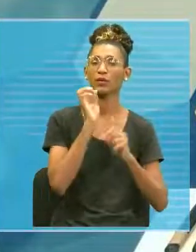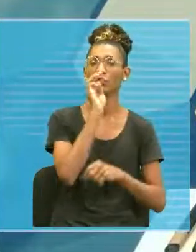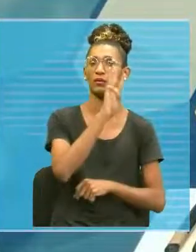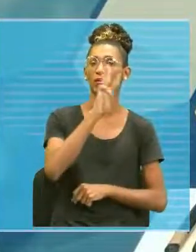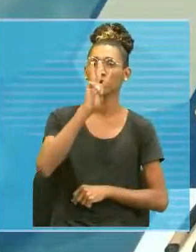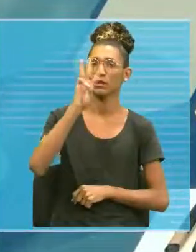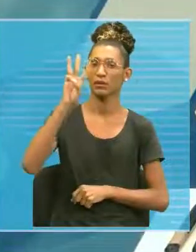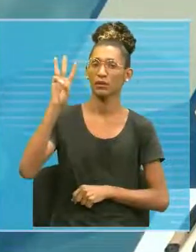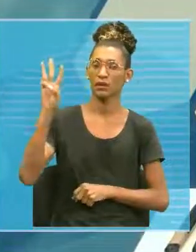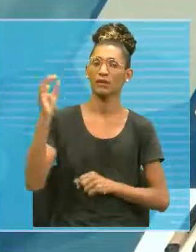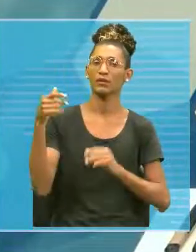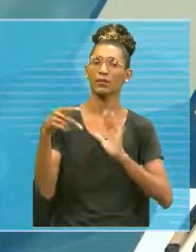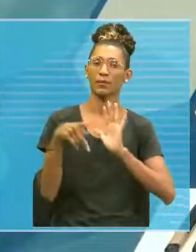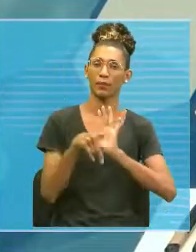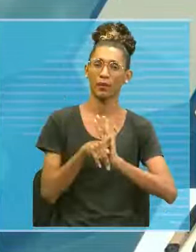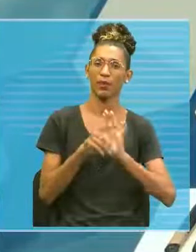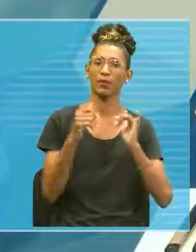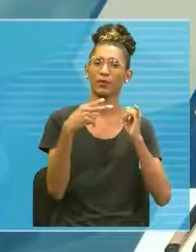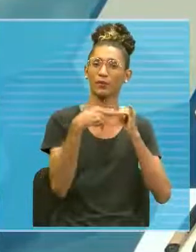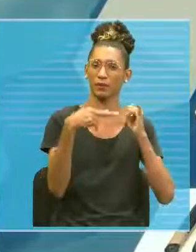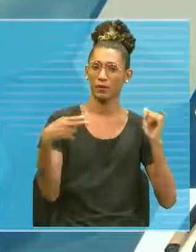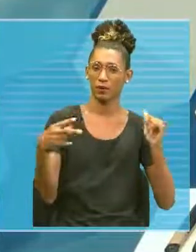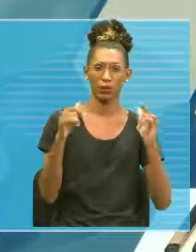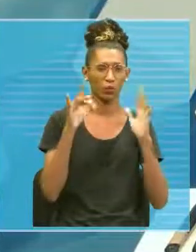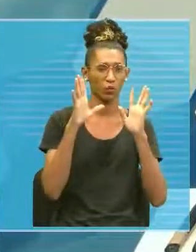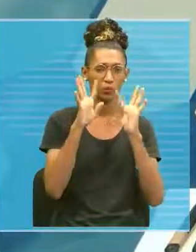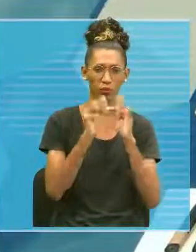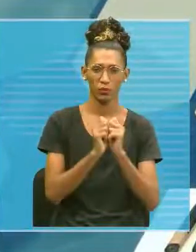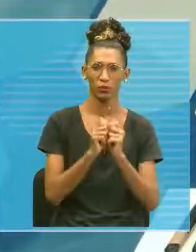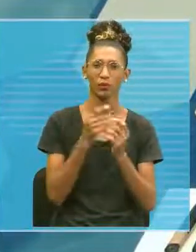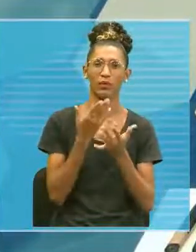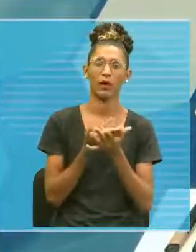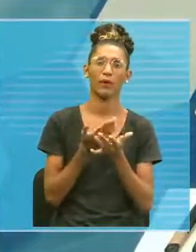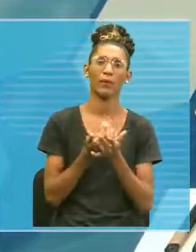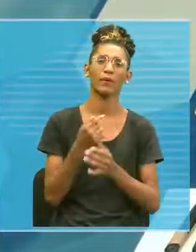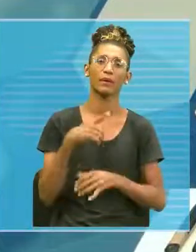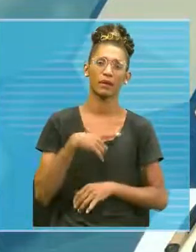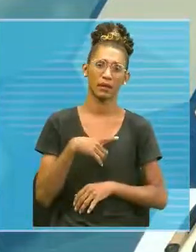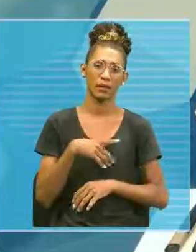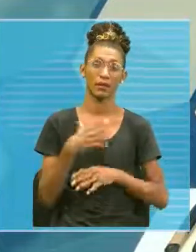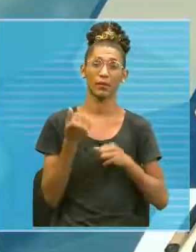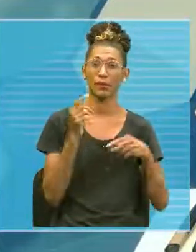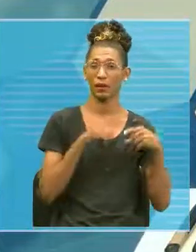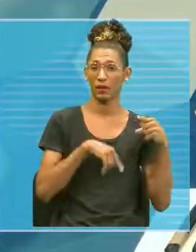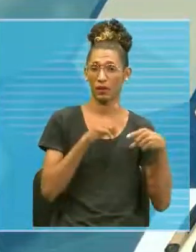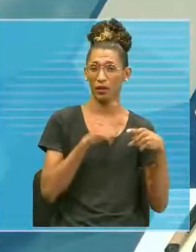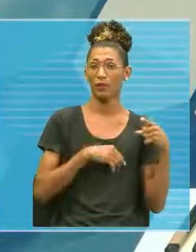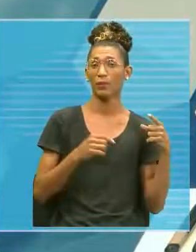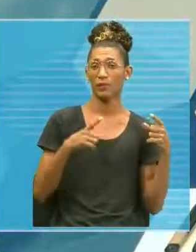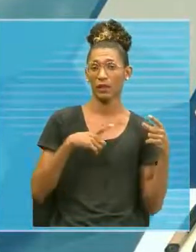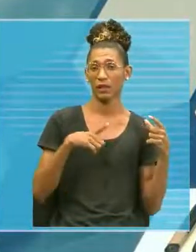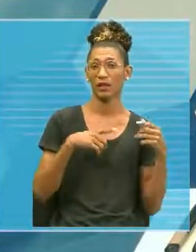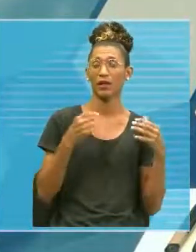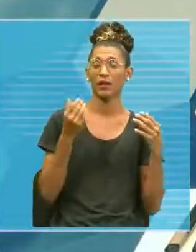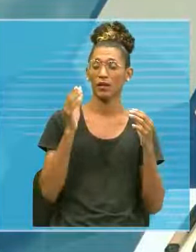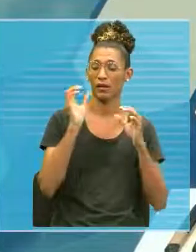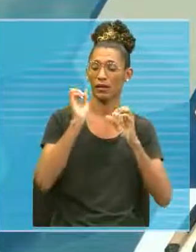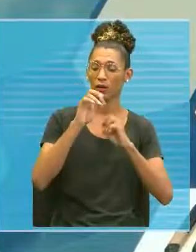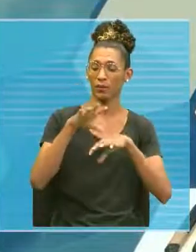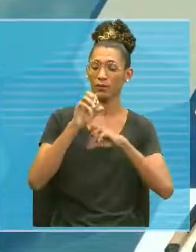no site do canal educação todas essas o tanto esse material que eu vou trabalhar hoje